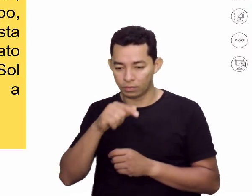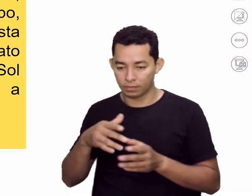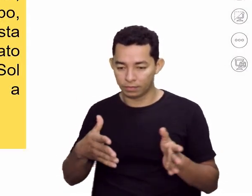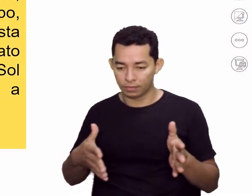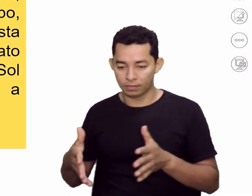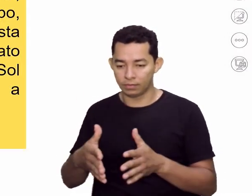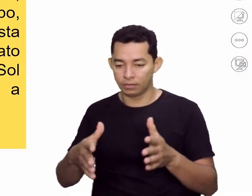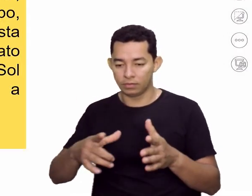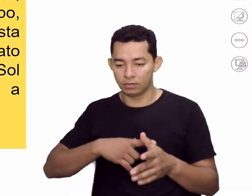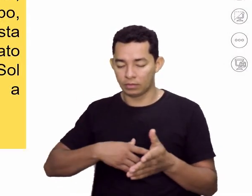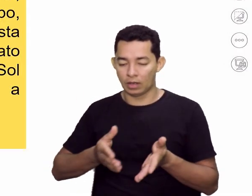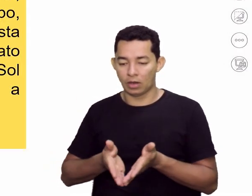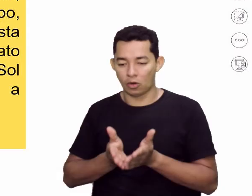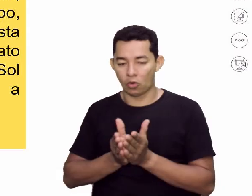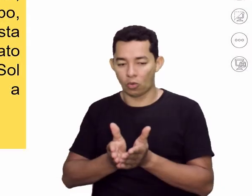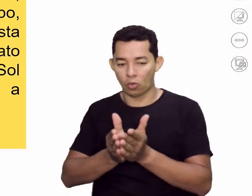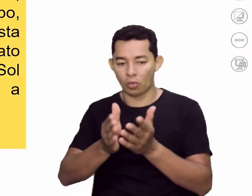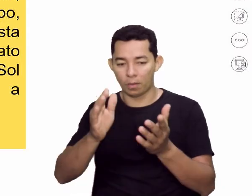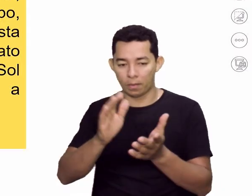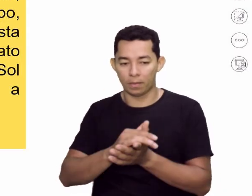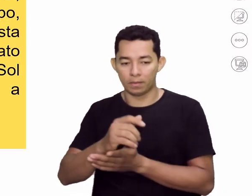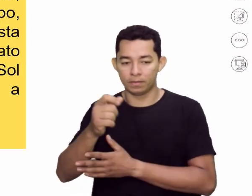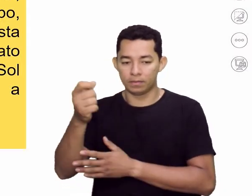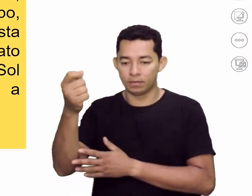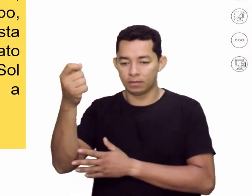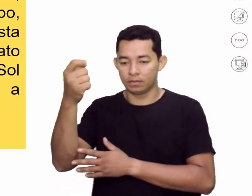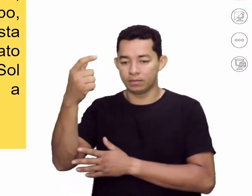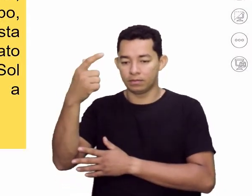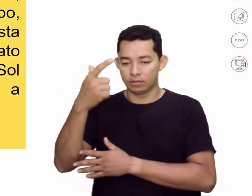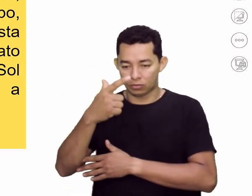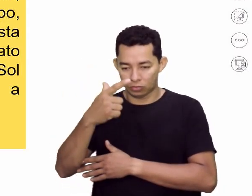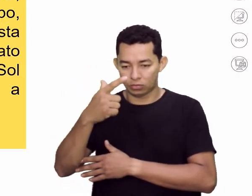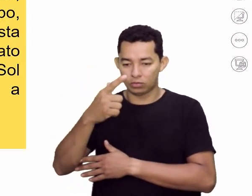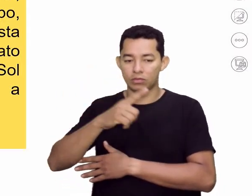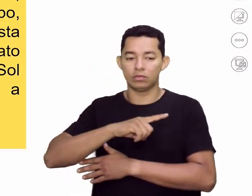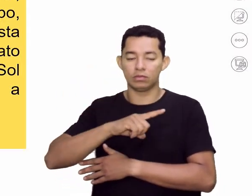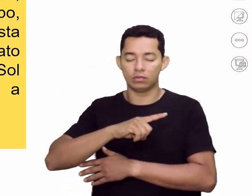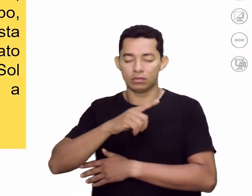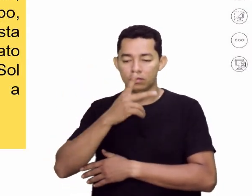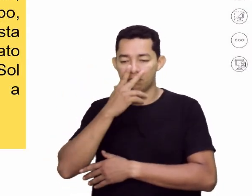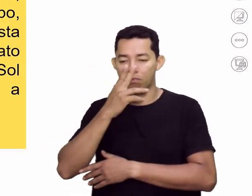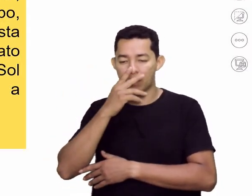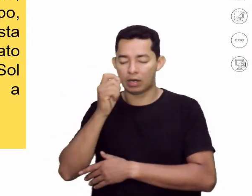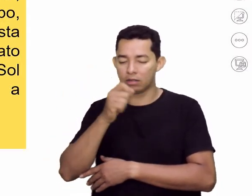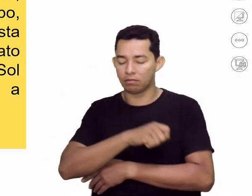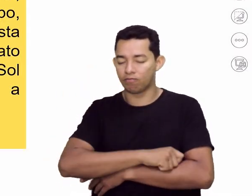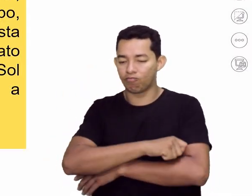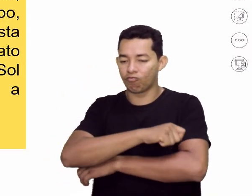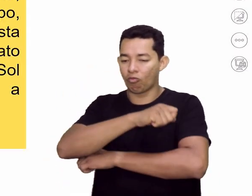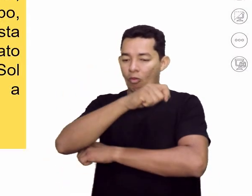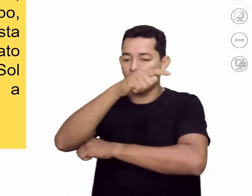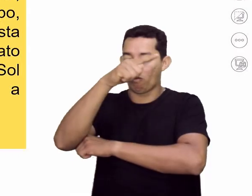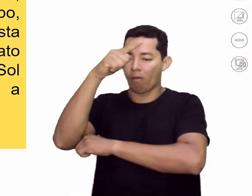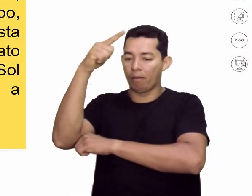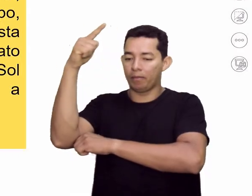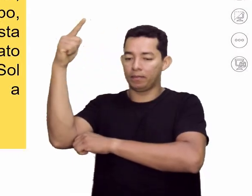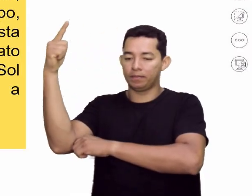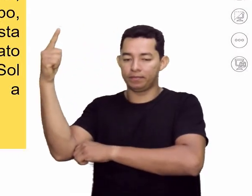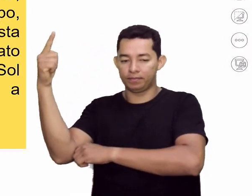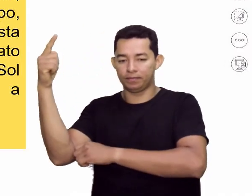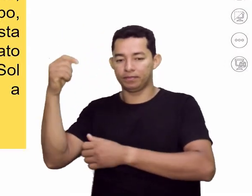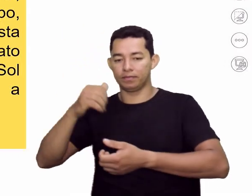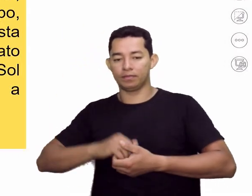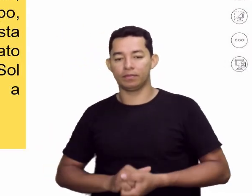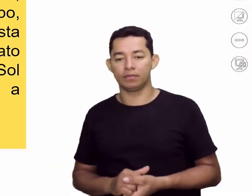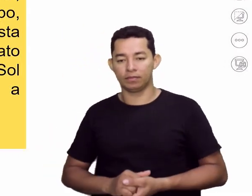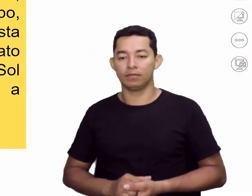sol, que ou é um amanhecer, está mais para amanhecer, né? Amanhecer sim, nascer do sol, impressão nascer do sol